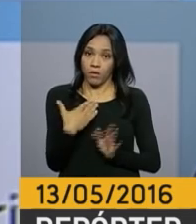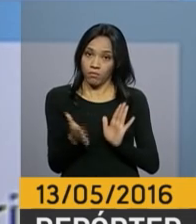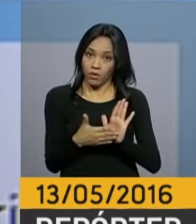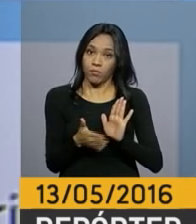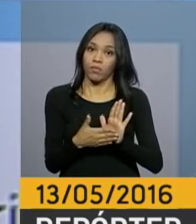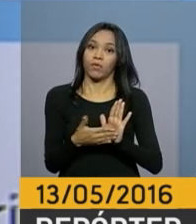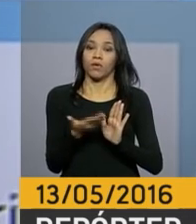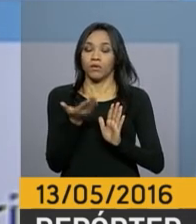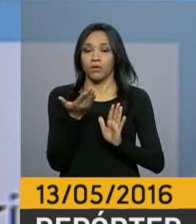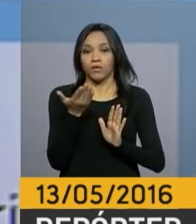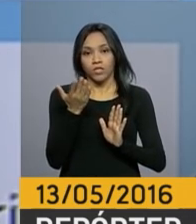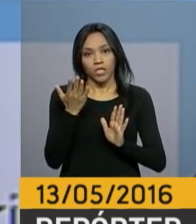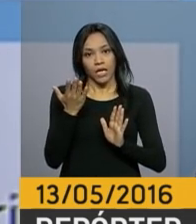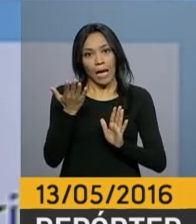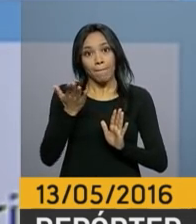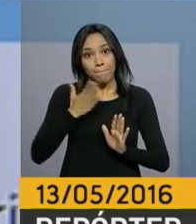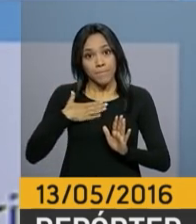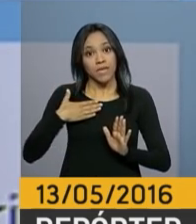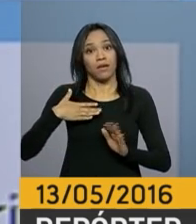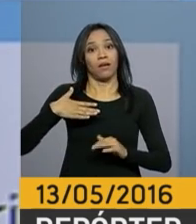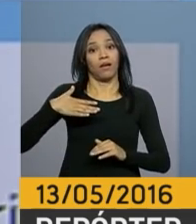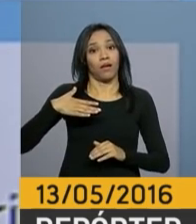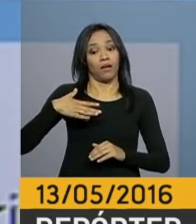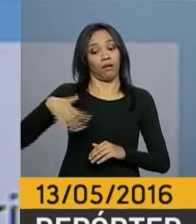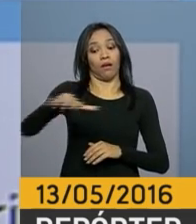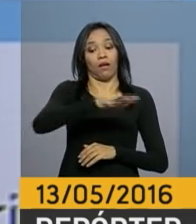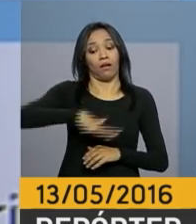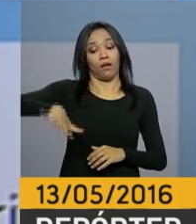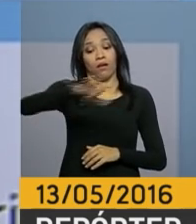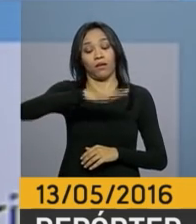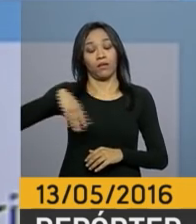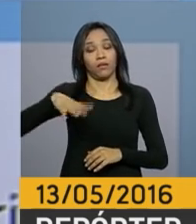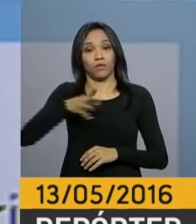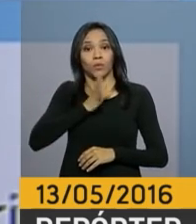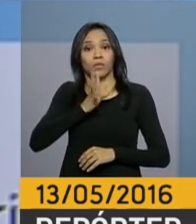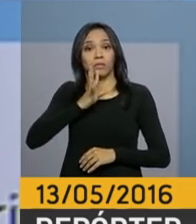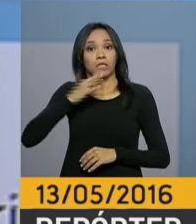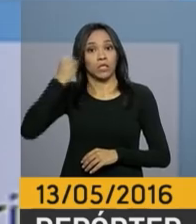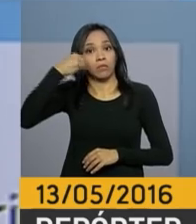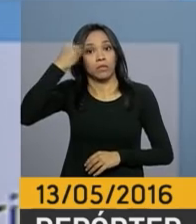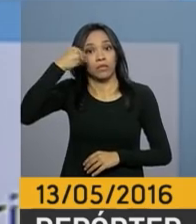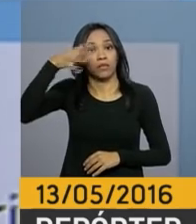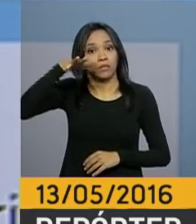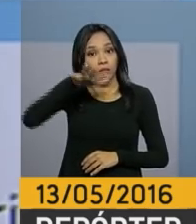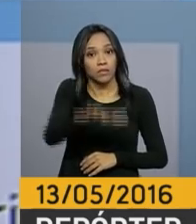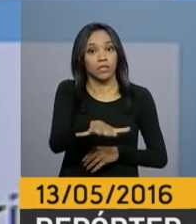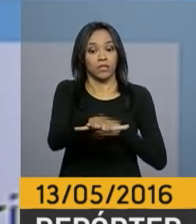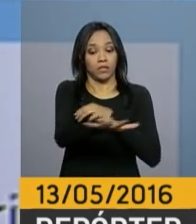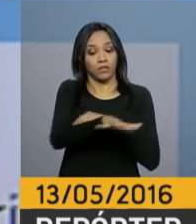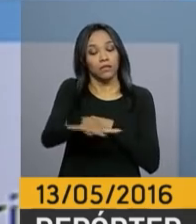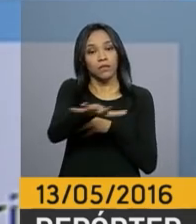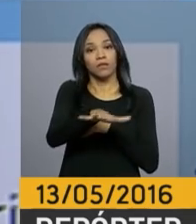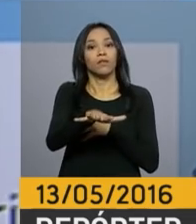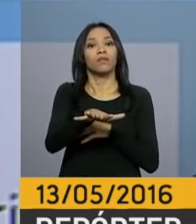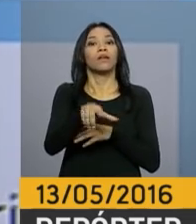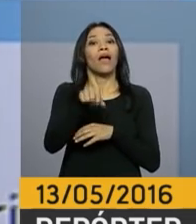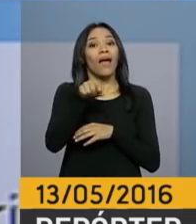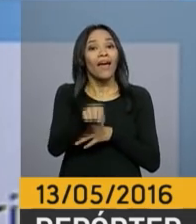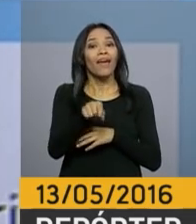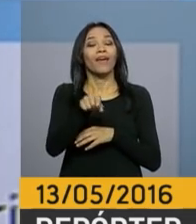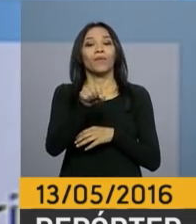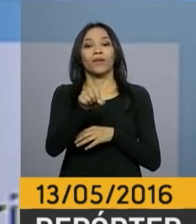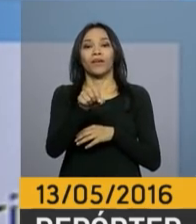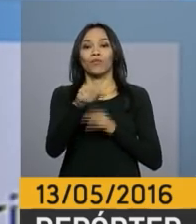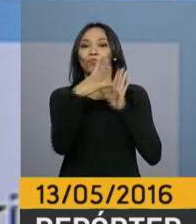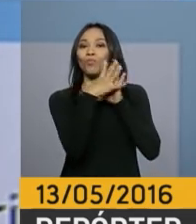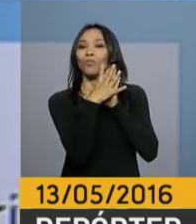né A minha especialidade né É É a minha característica é a característica da gestão